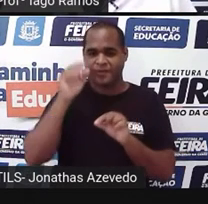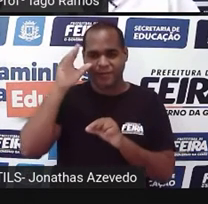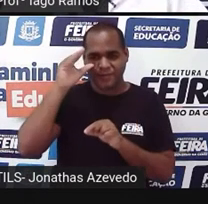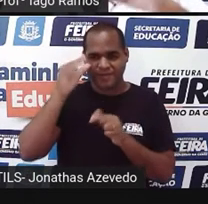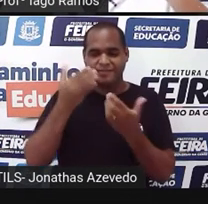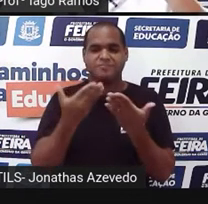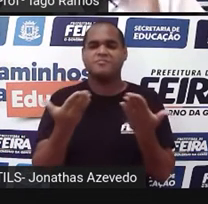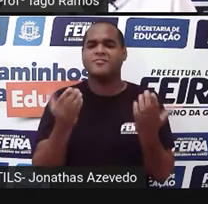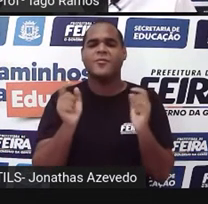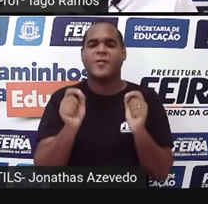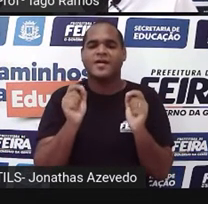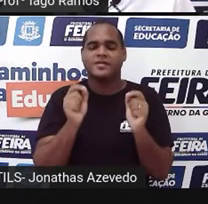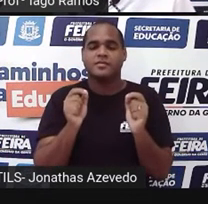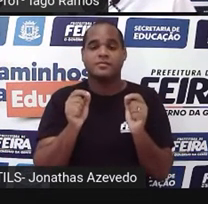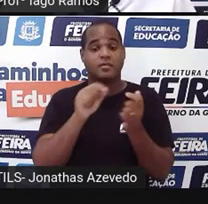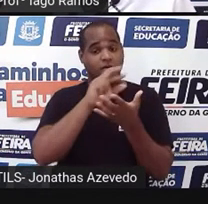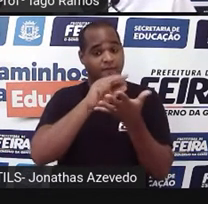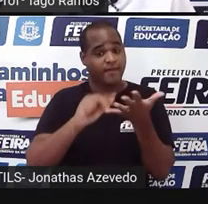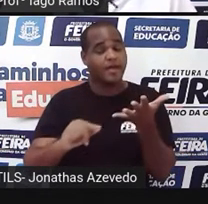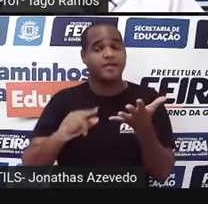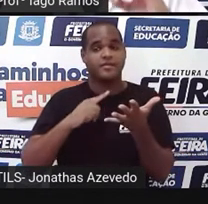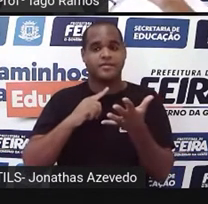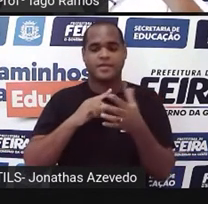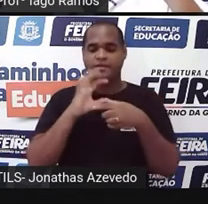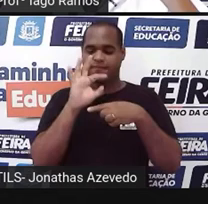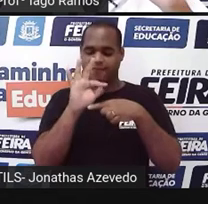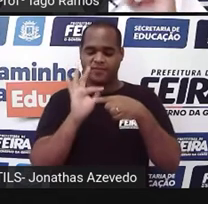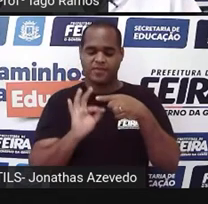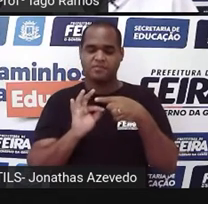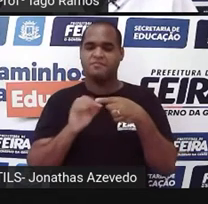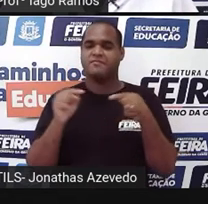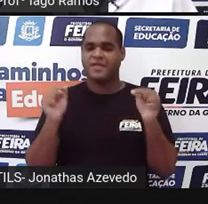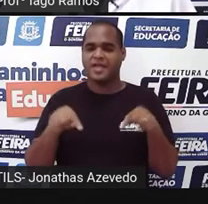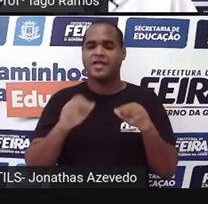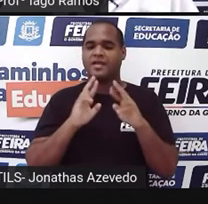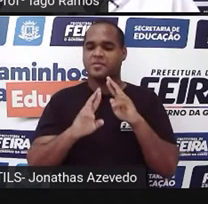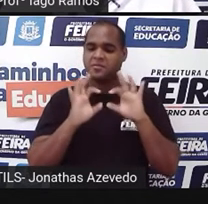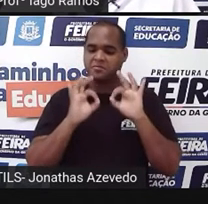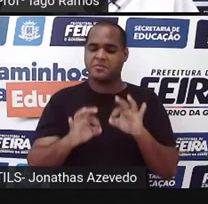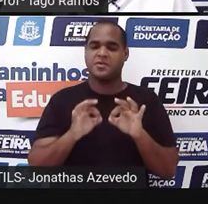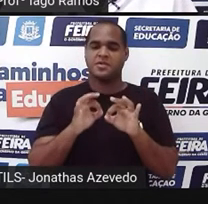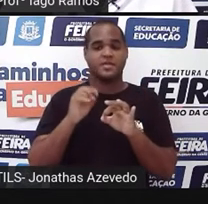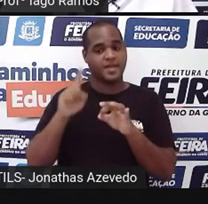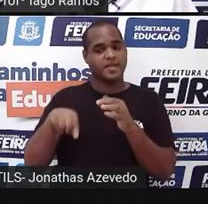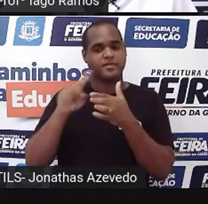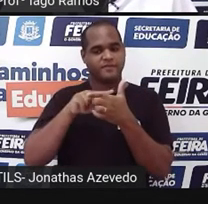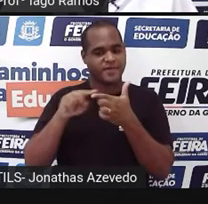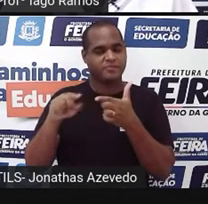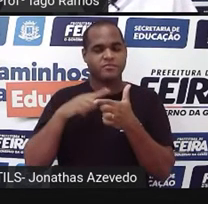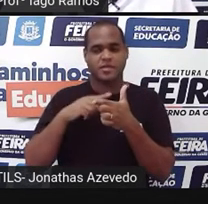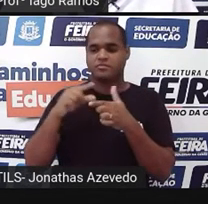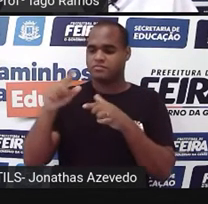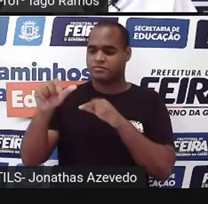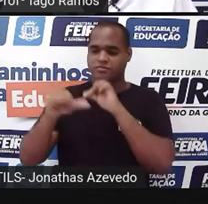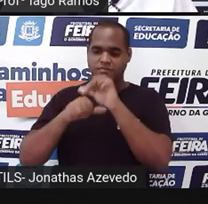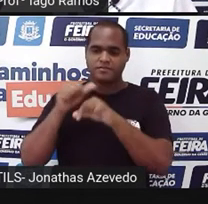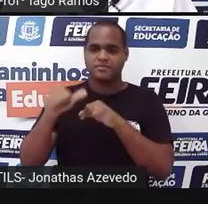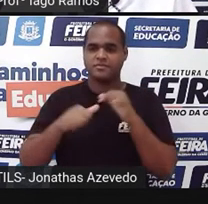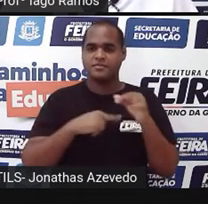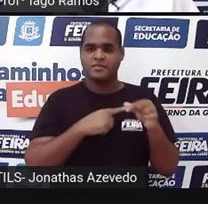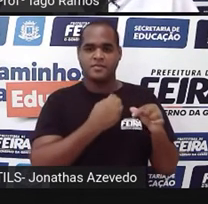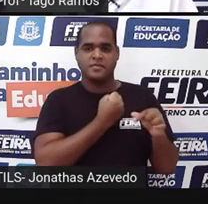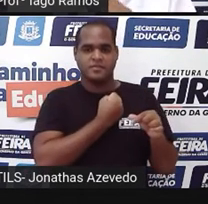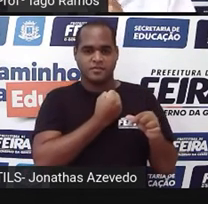curioso em todas essas frações o resultado da divisão do número de cima pelo de baixo apareceu